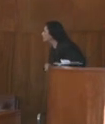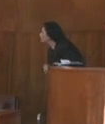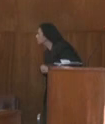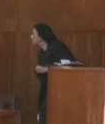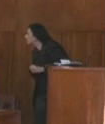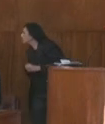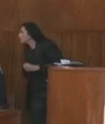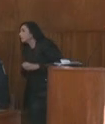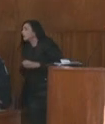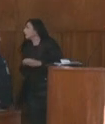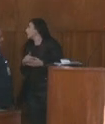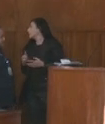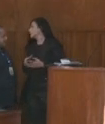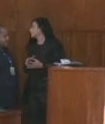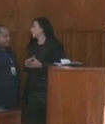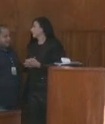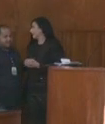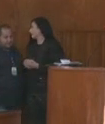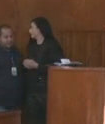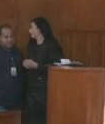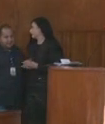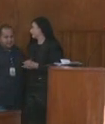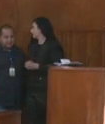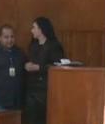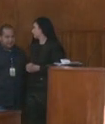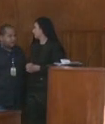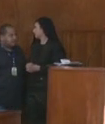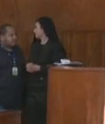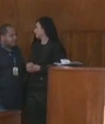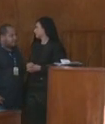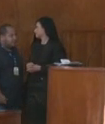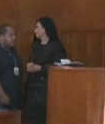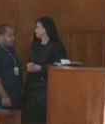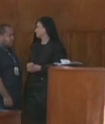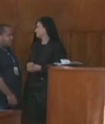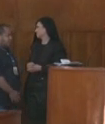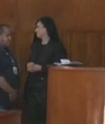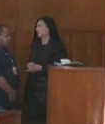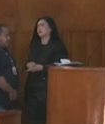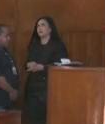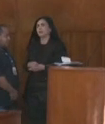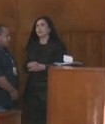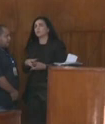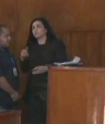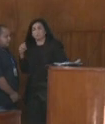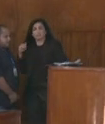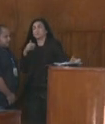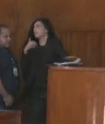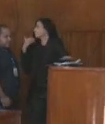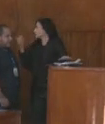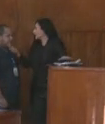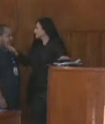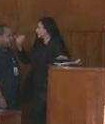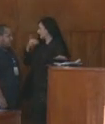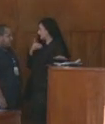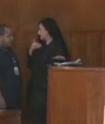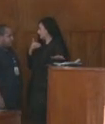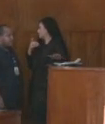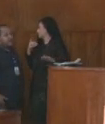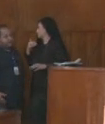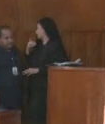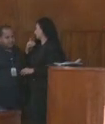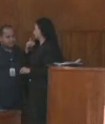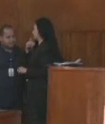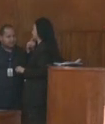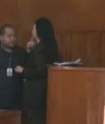ainda conscientizar as pessoas do tamanho da importância de um evento como esse. Não adianta